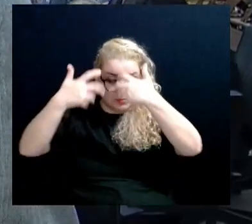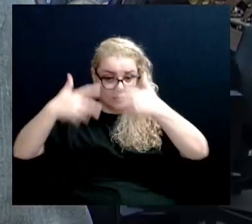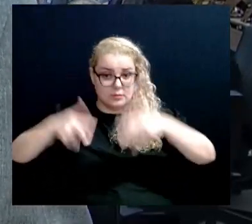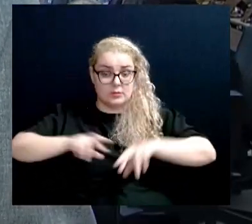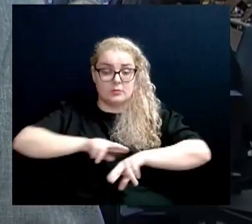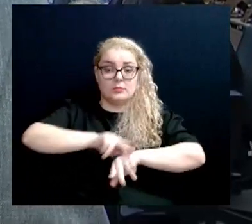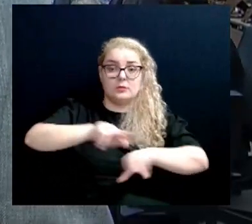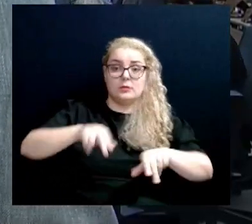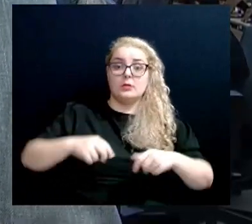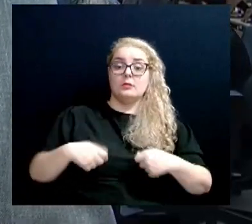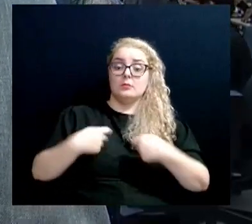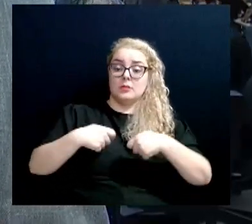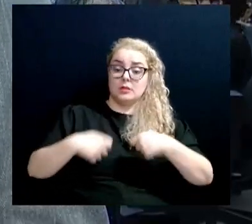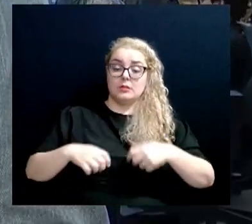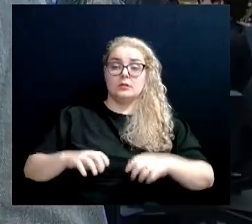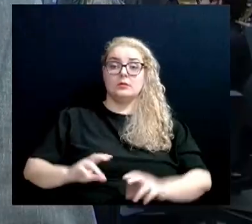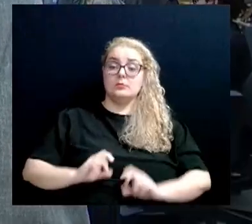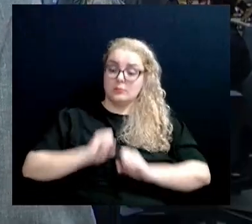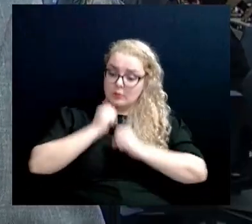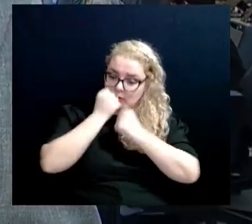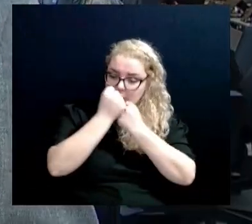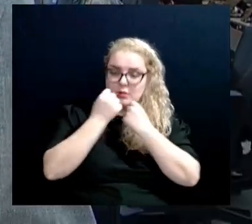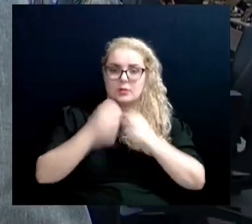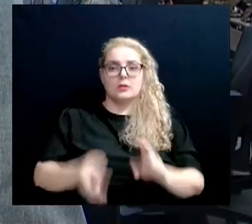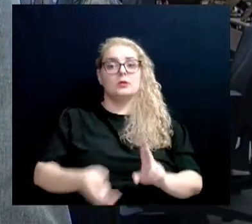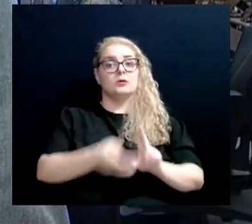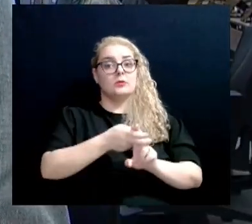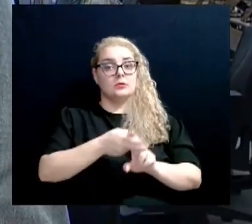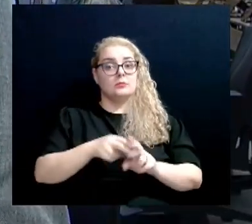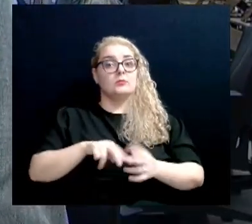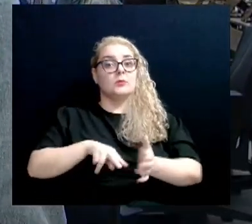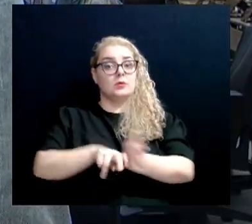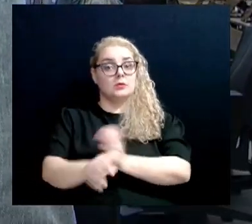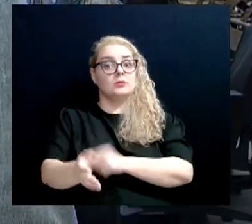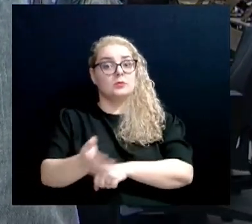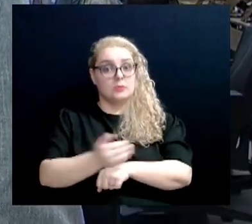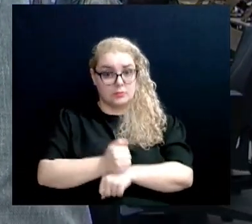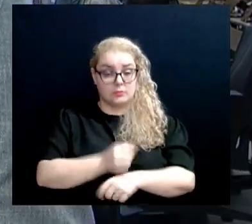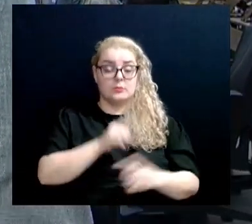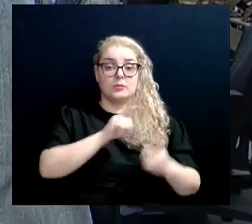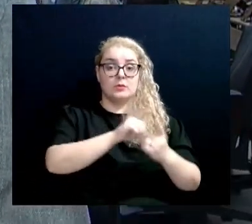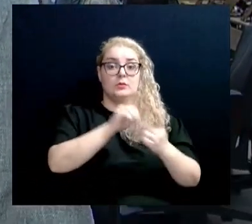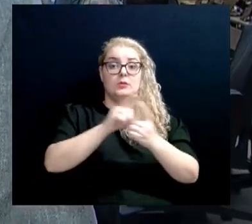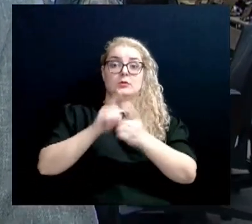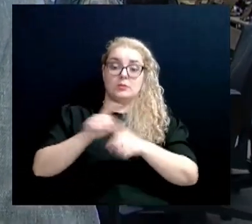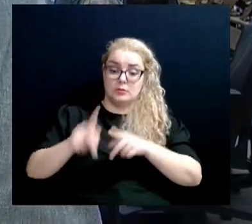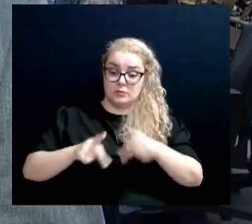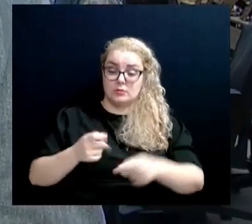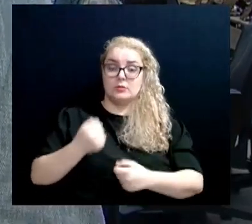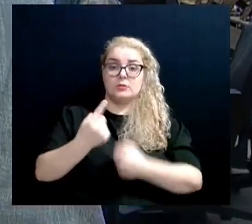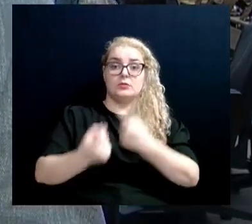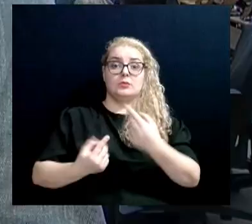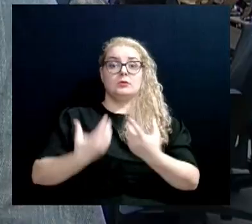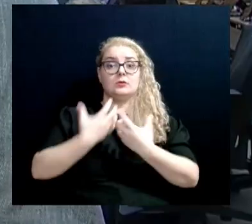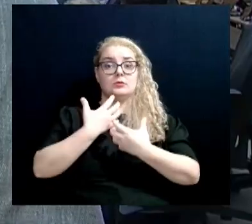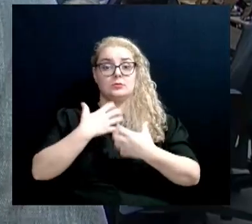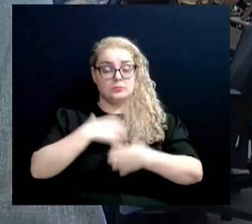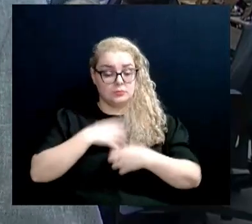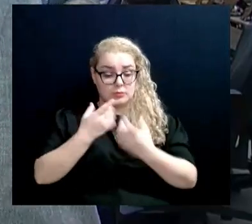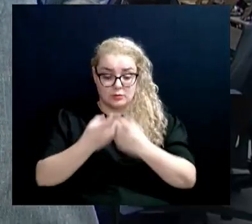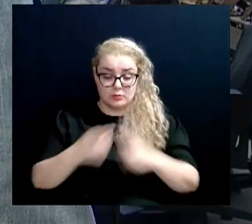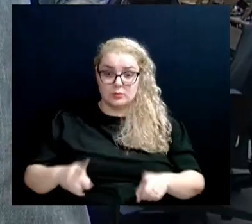precisa fortalecer o SUS para realizar o diagnóstico precoce, para atender essa população de uma maneira digna, trabalhar